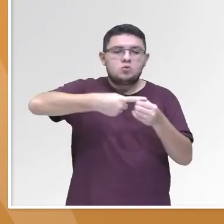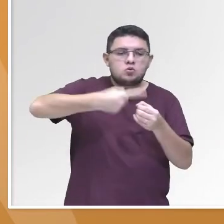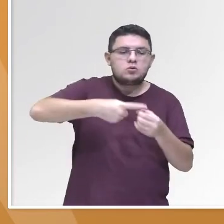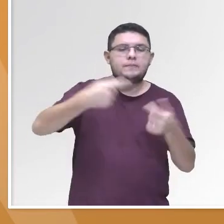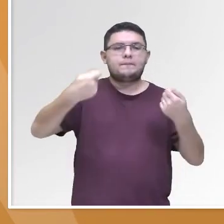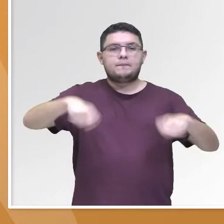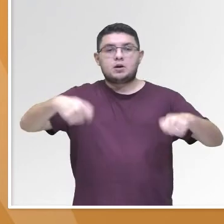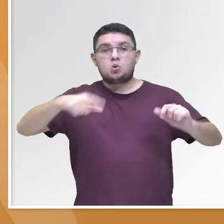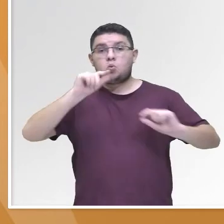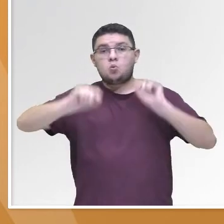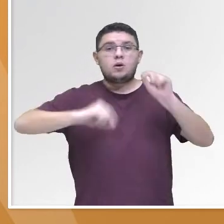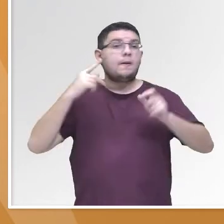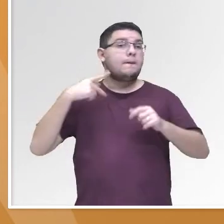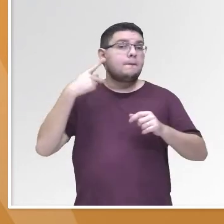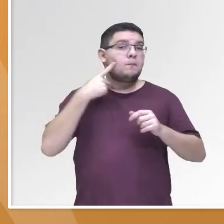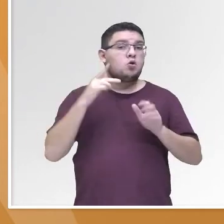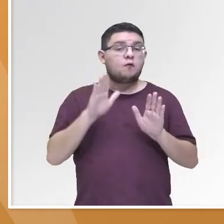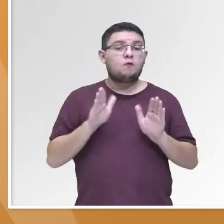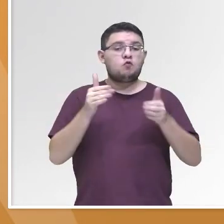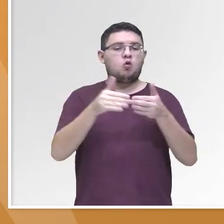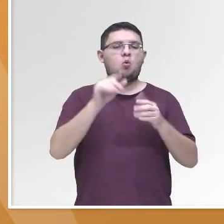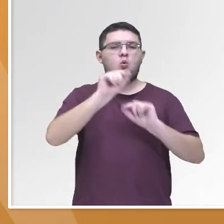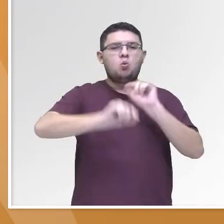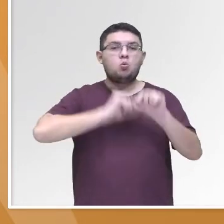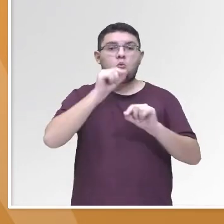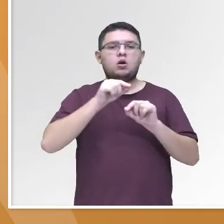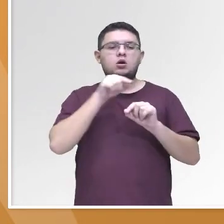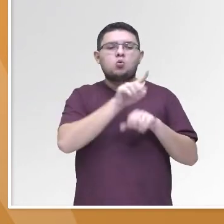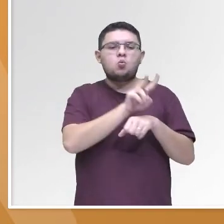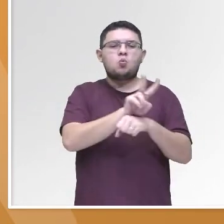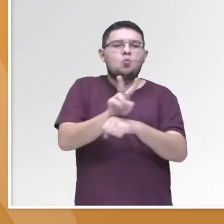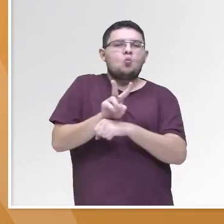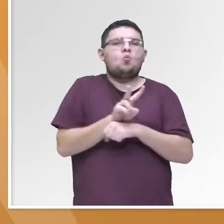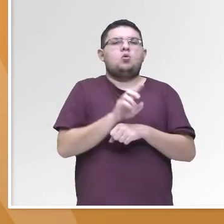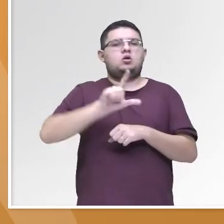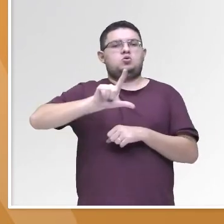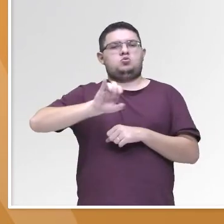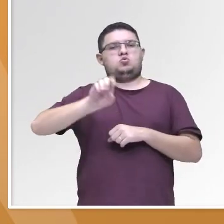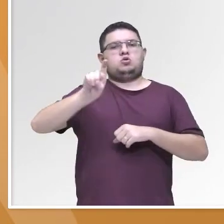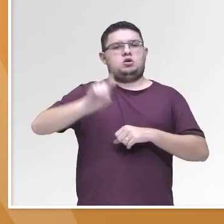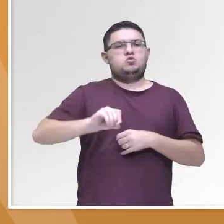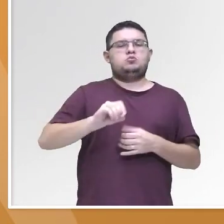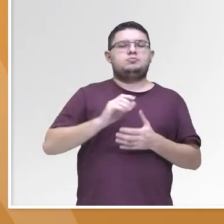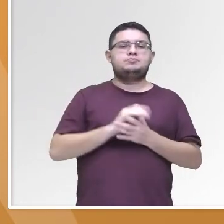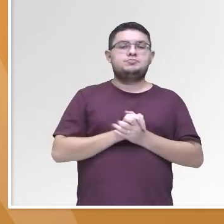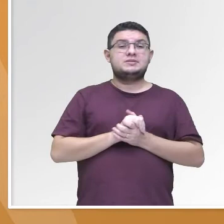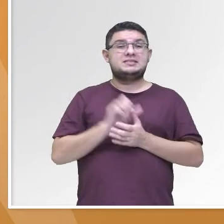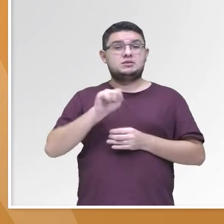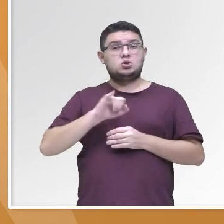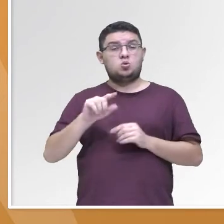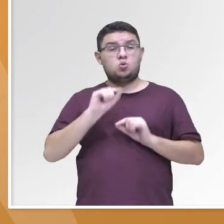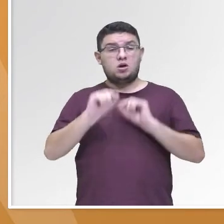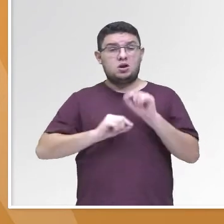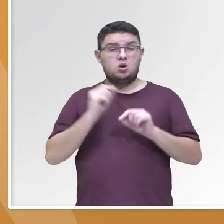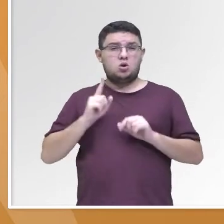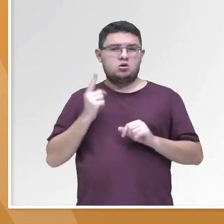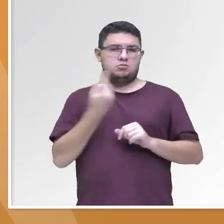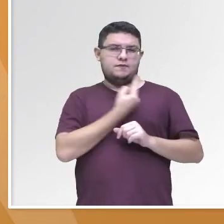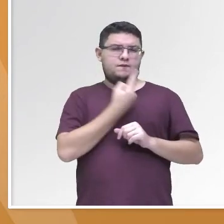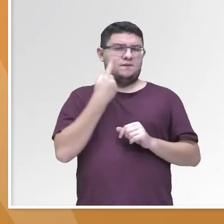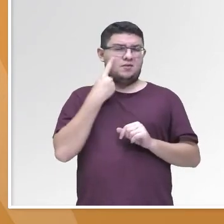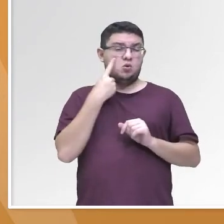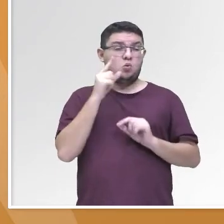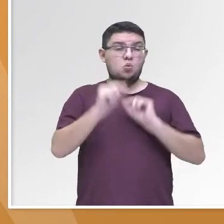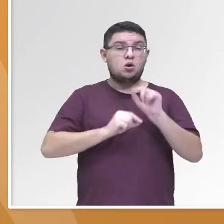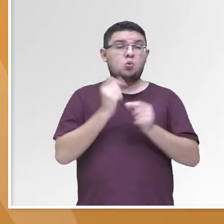públicas voltadas também para essa situação, né. A gente for observar a quantidade de lixos aí que é